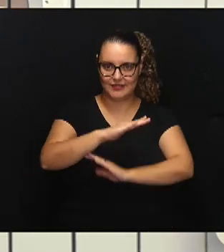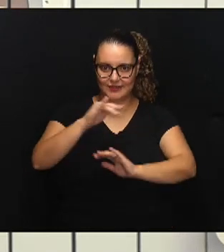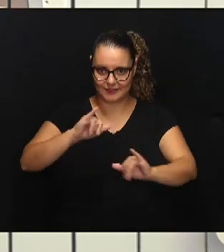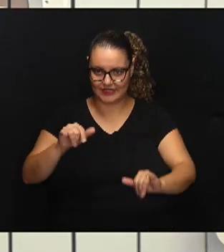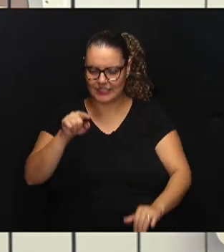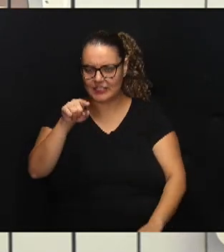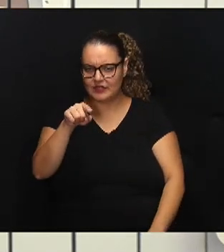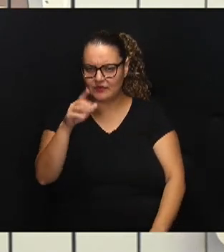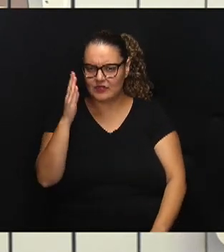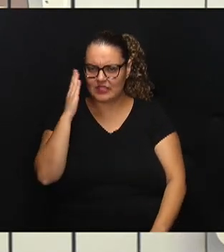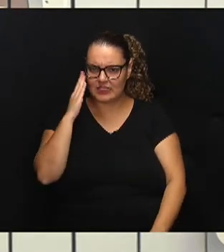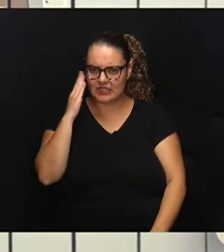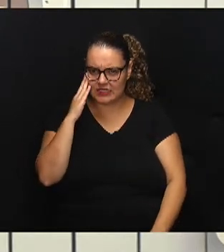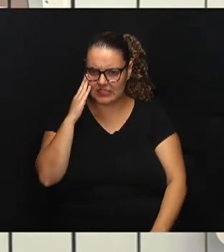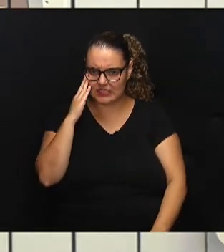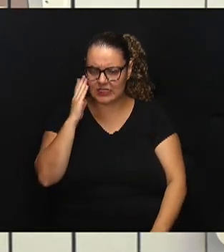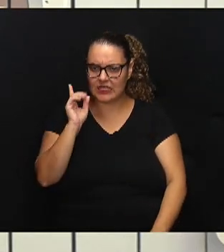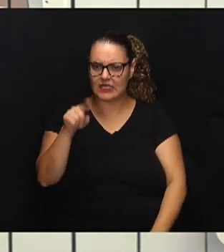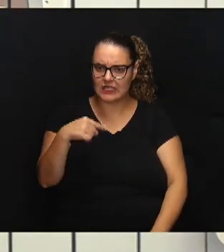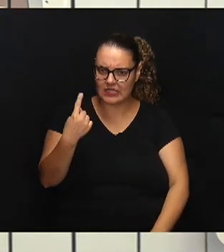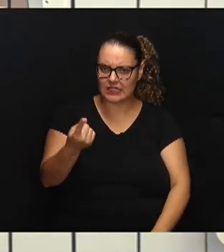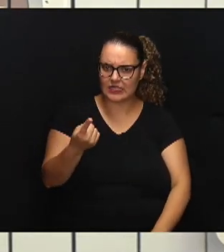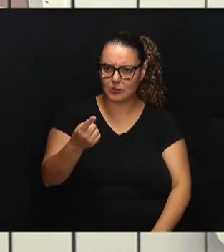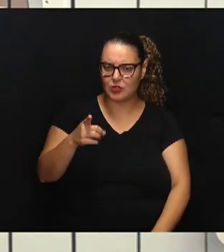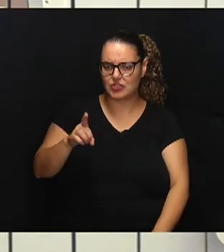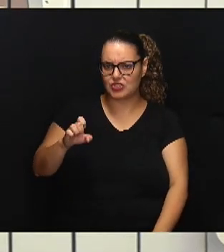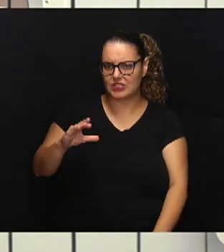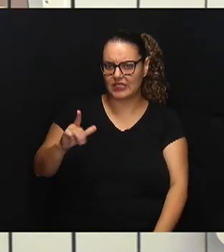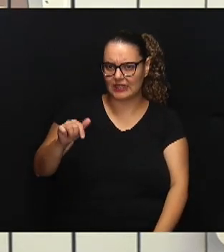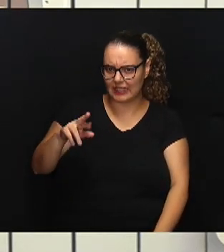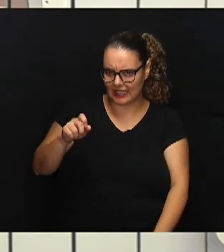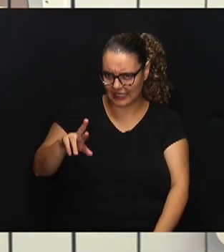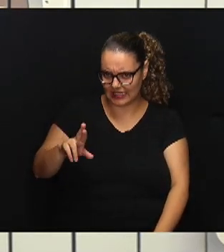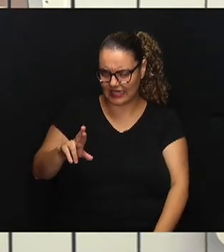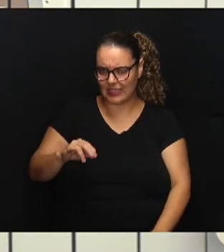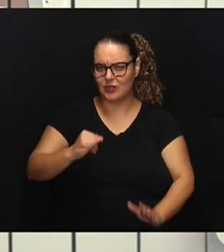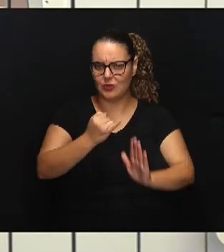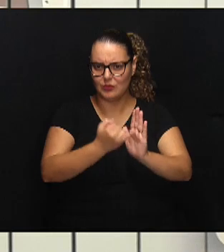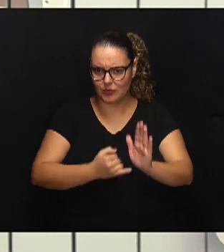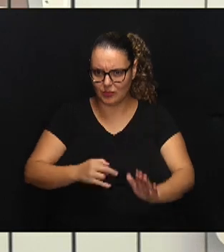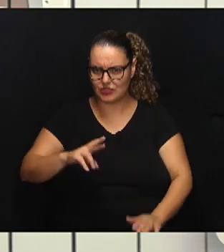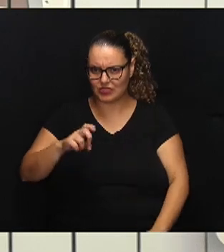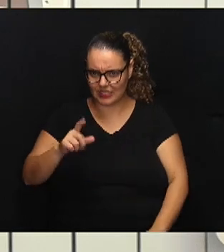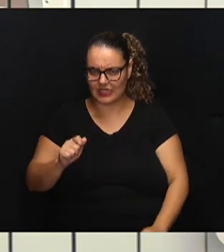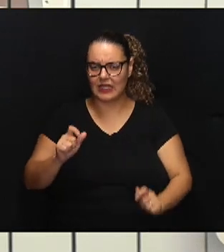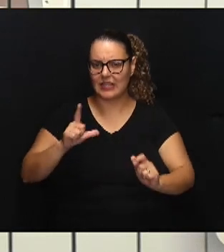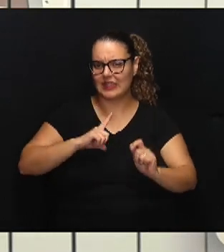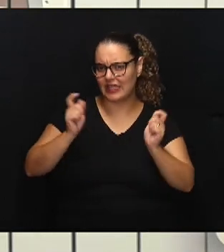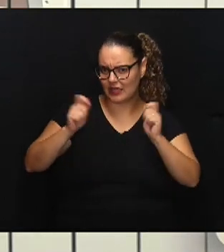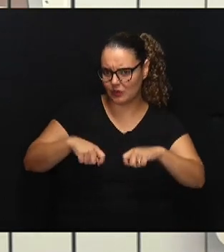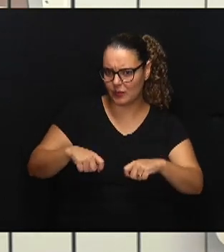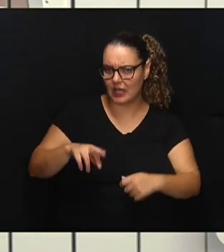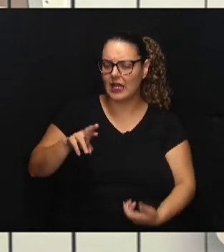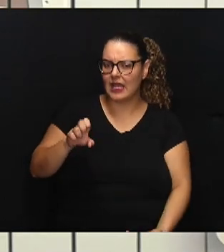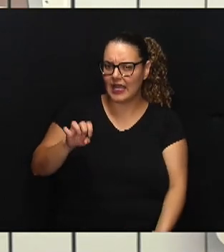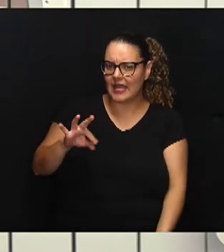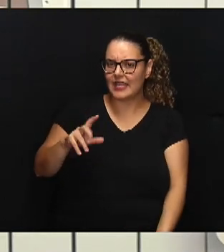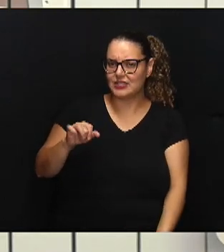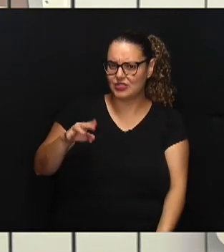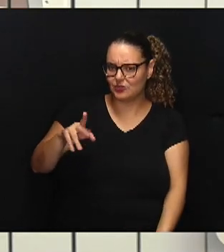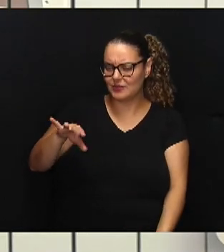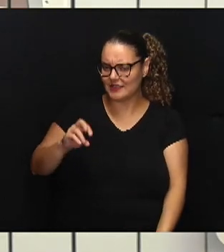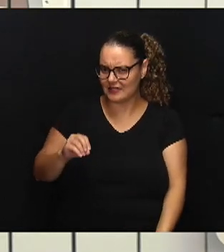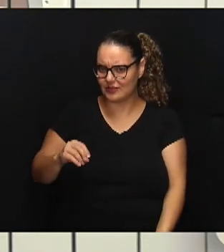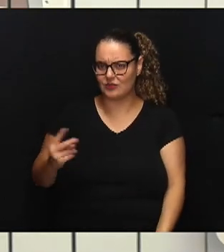Notícia. Você sabia que após declarar o imposto de renda, existe a possibilidade de ter a restituição dos